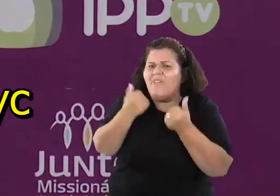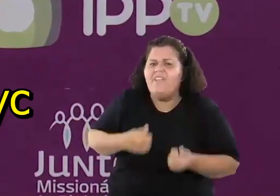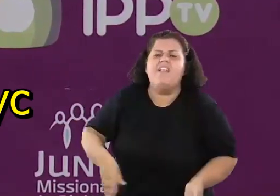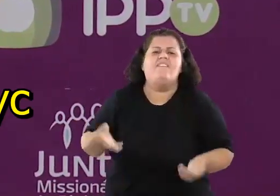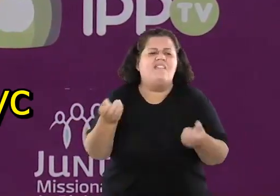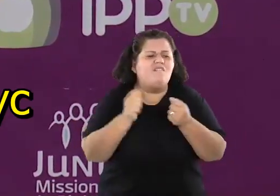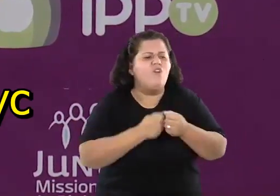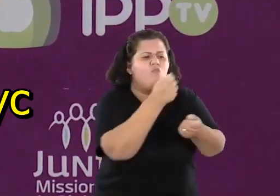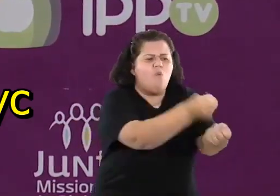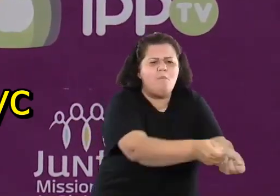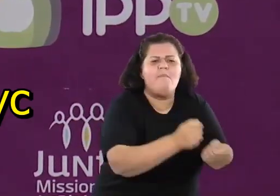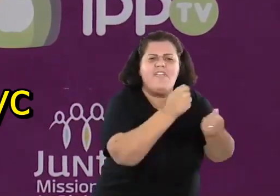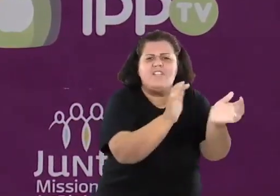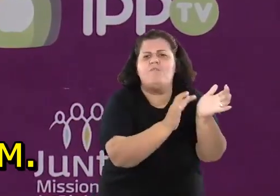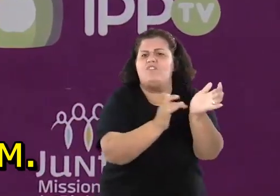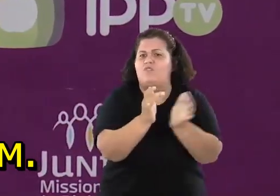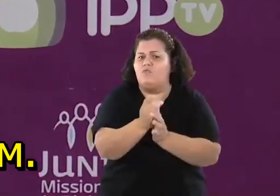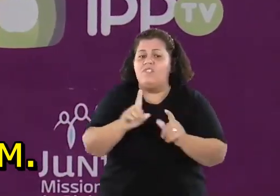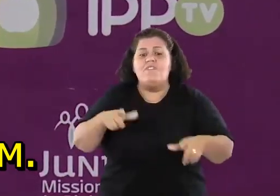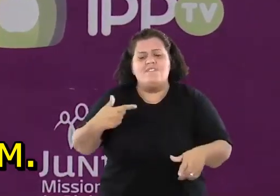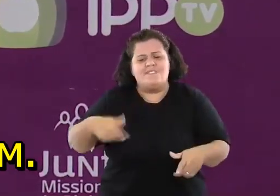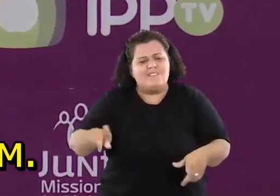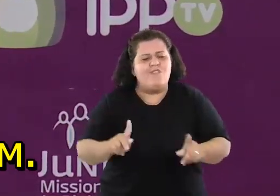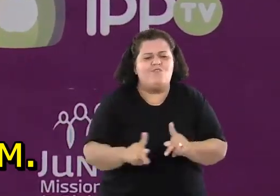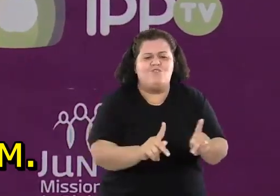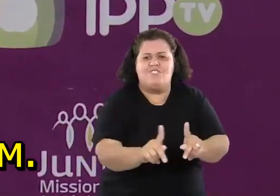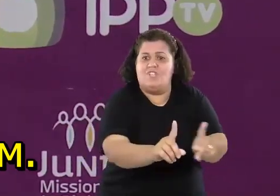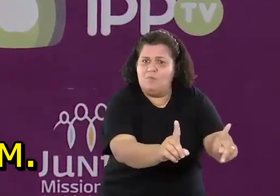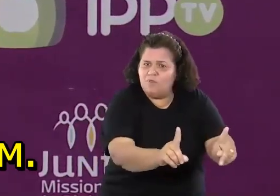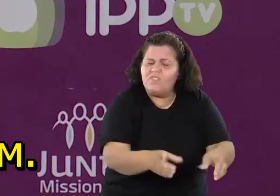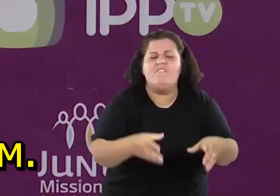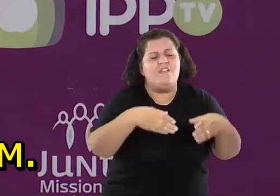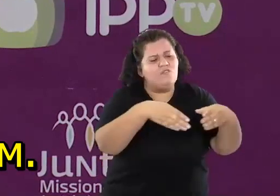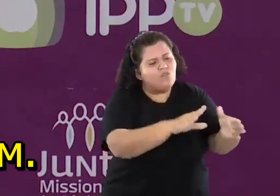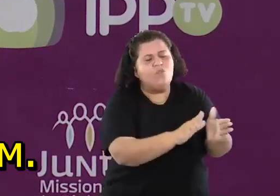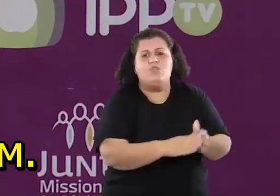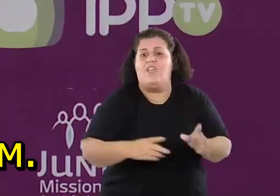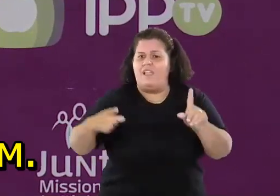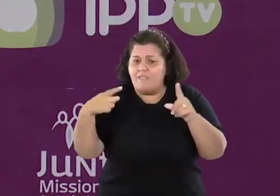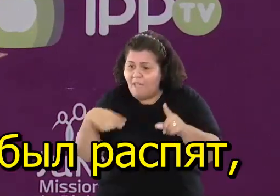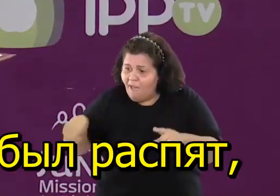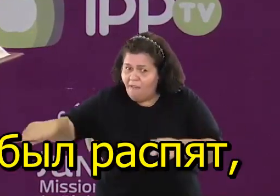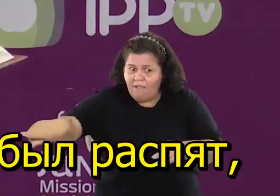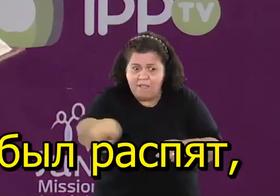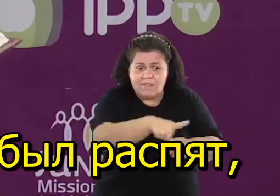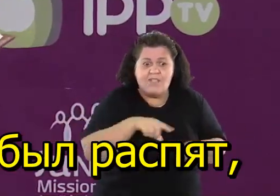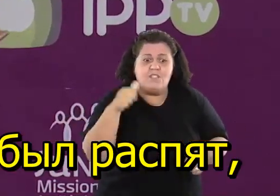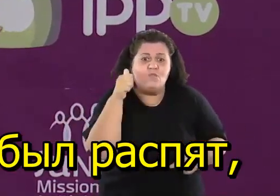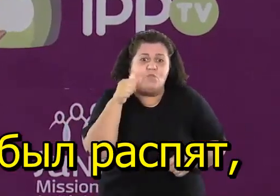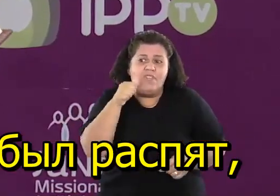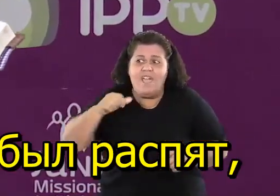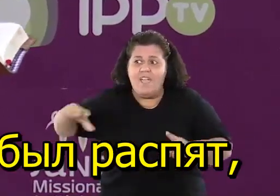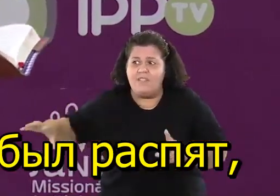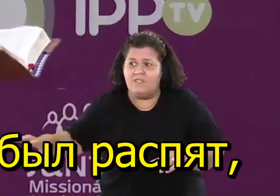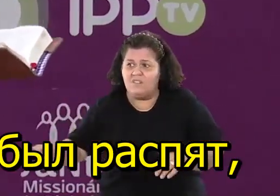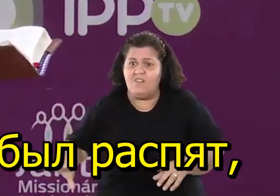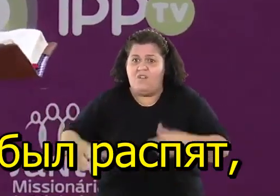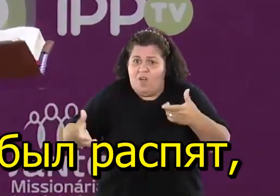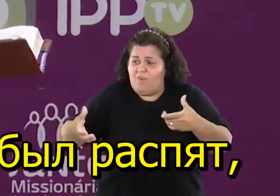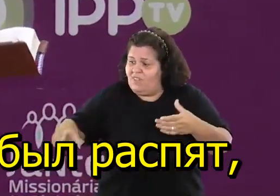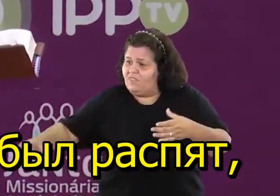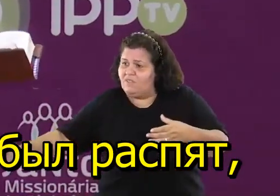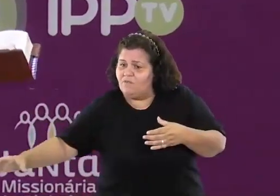para Jerusalém, corajosamente, sabendo que ele ia para morrer, subiram com ele. Foram essas mulheres que, quando ele